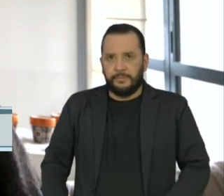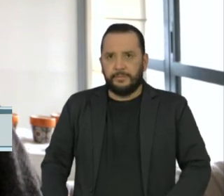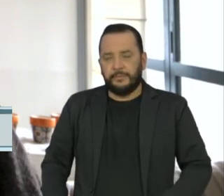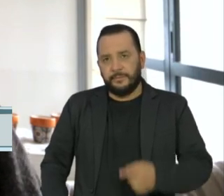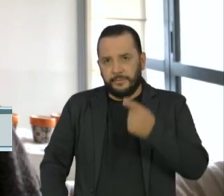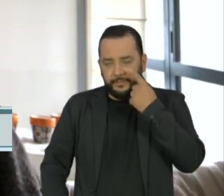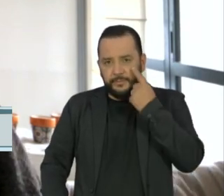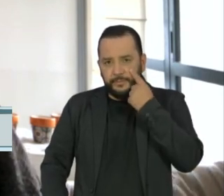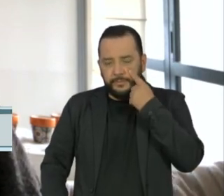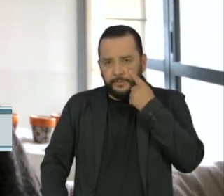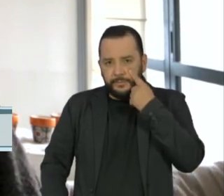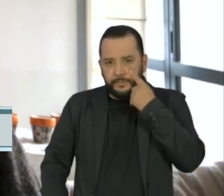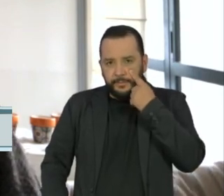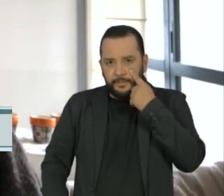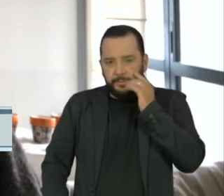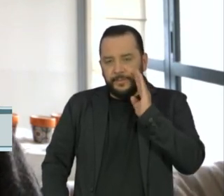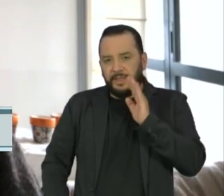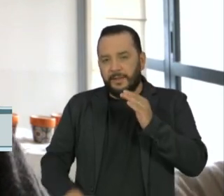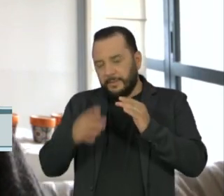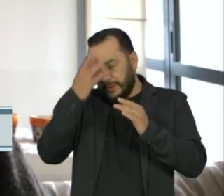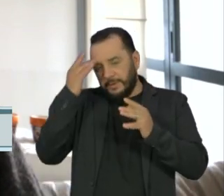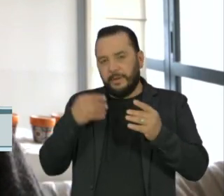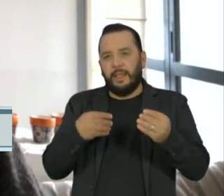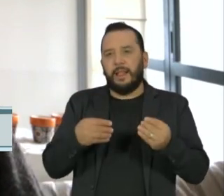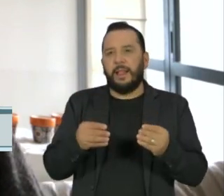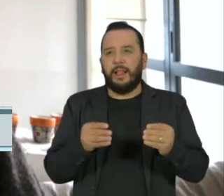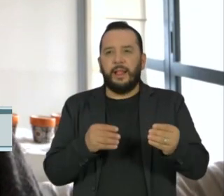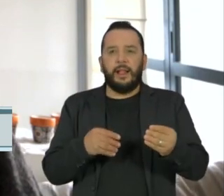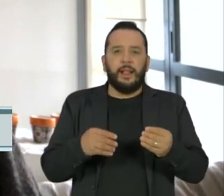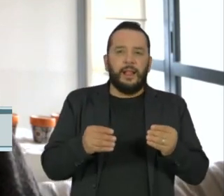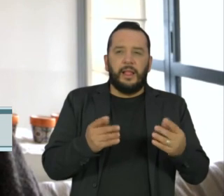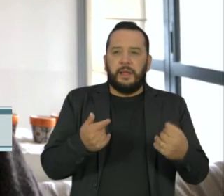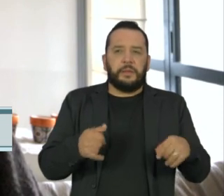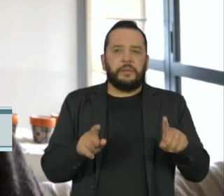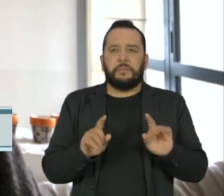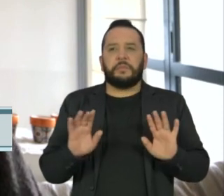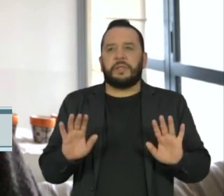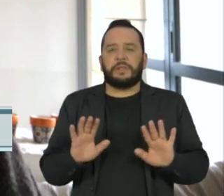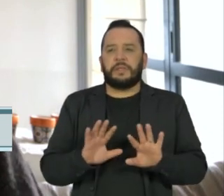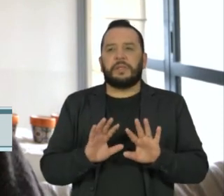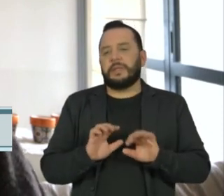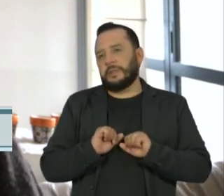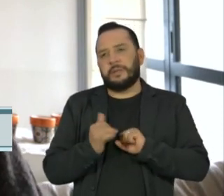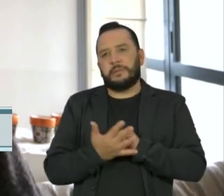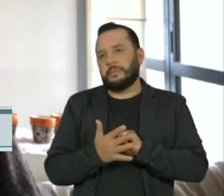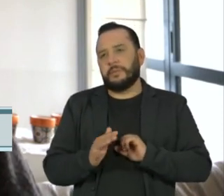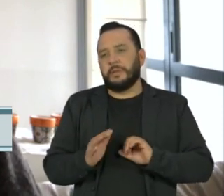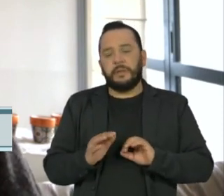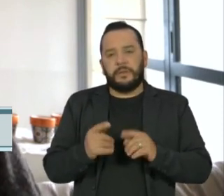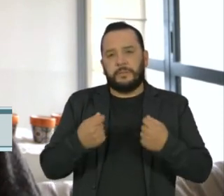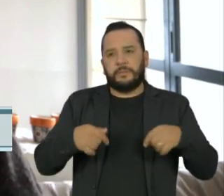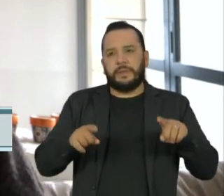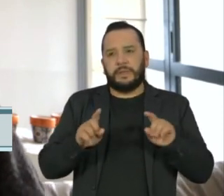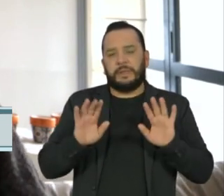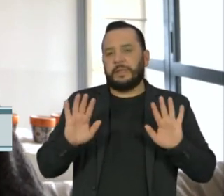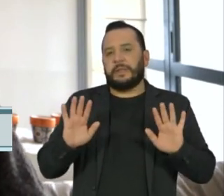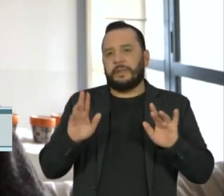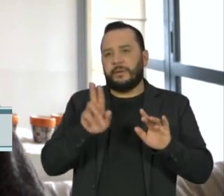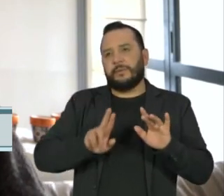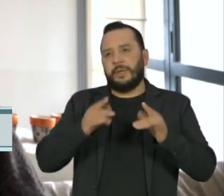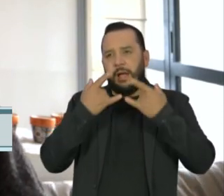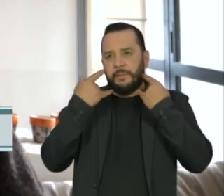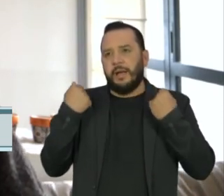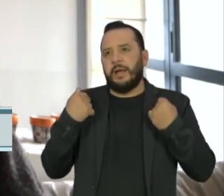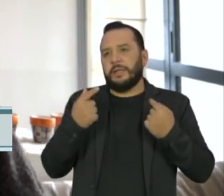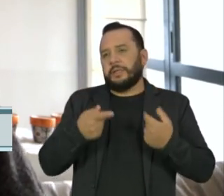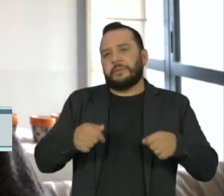está assistindo aí a ver um relaxamento por parte da população, achando que é jogo ganho, entre aspas, né, que está tudo resolvido, que